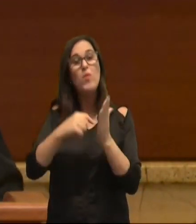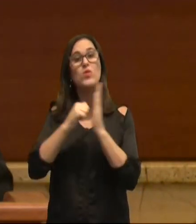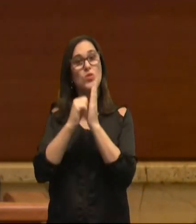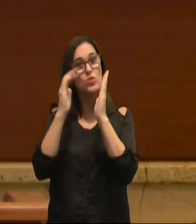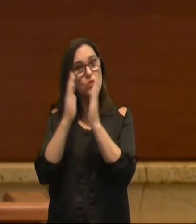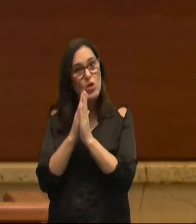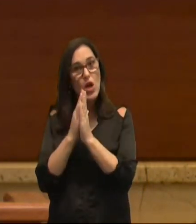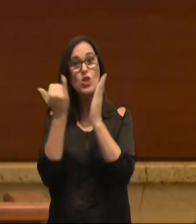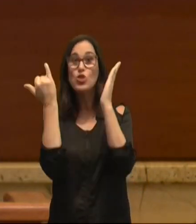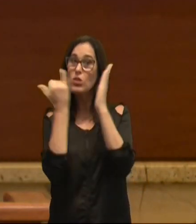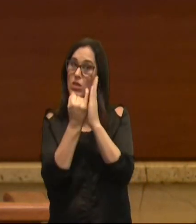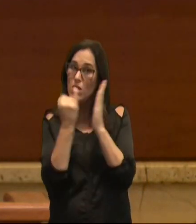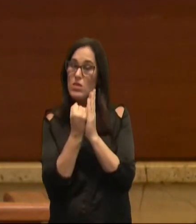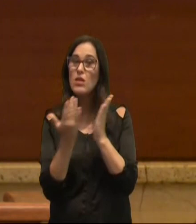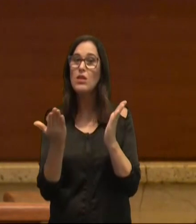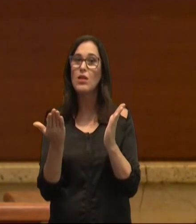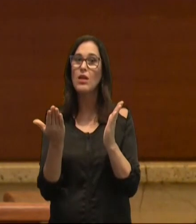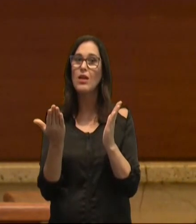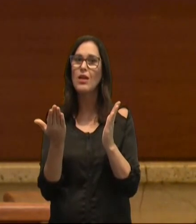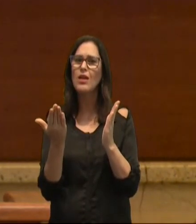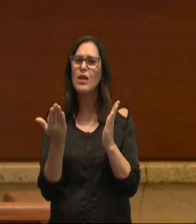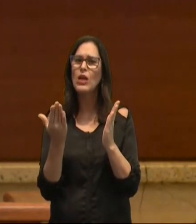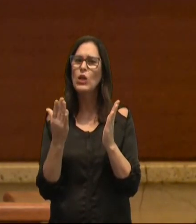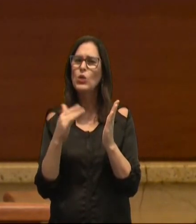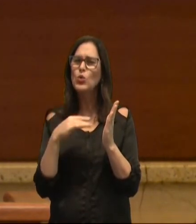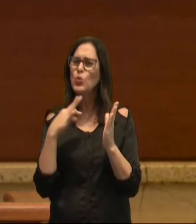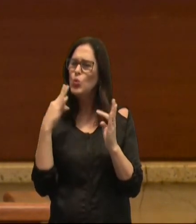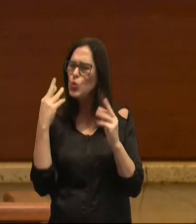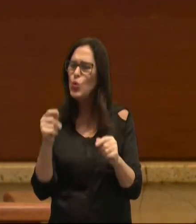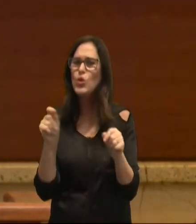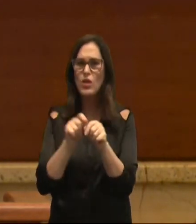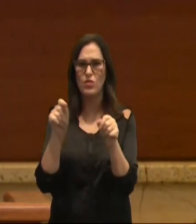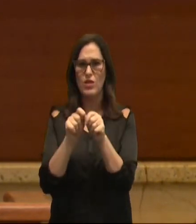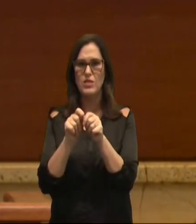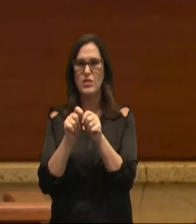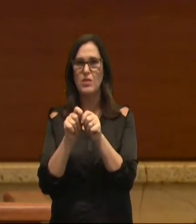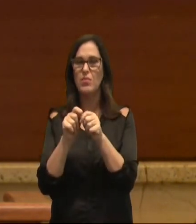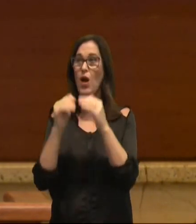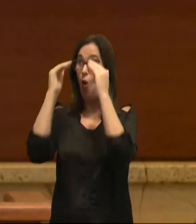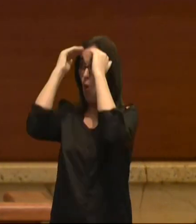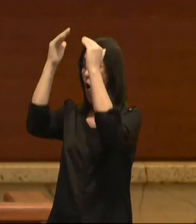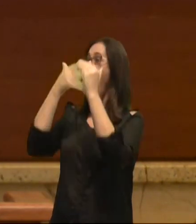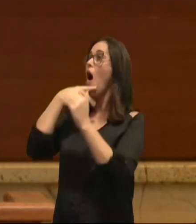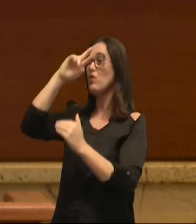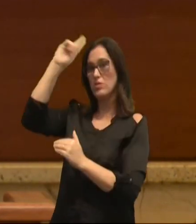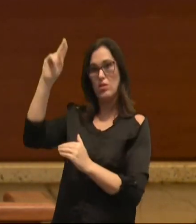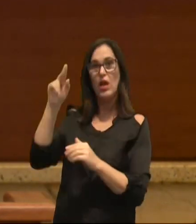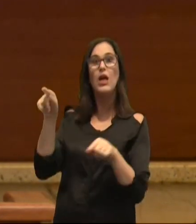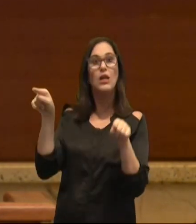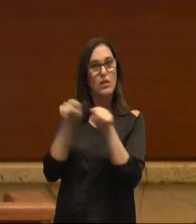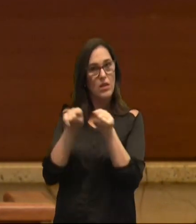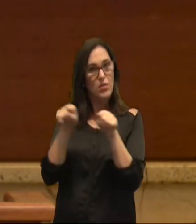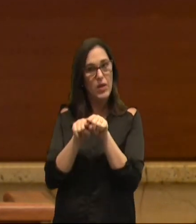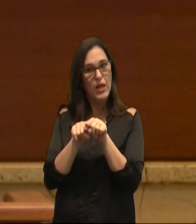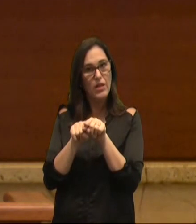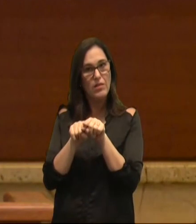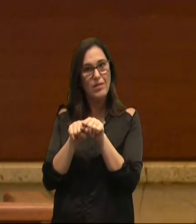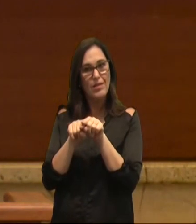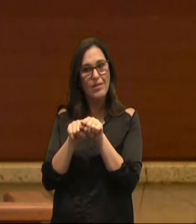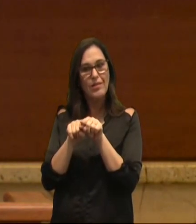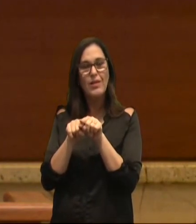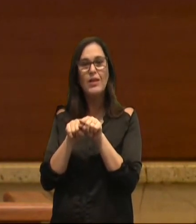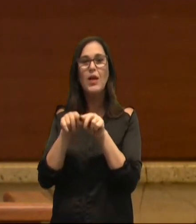de interceder. Tudo aquilo que viermos a fazer, seja para honrar ao Senhor, mas que também seja regado a